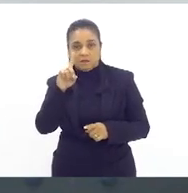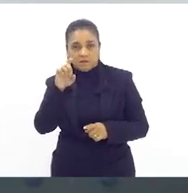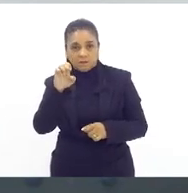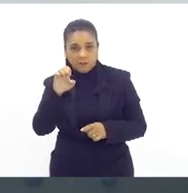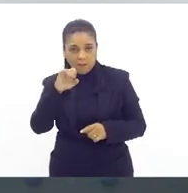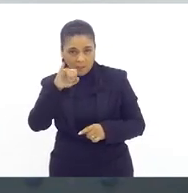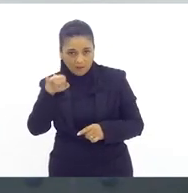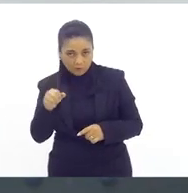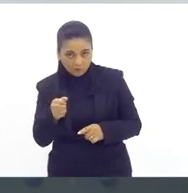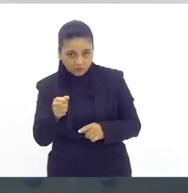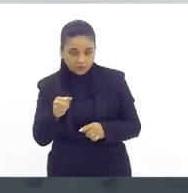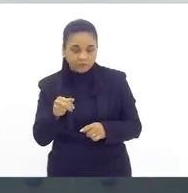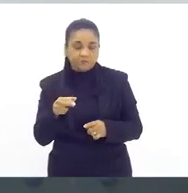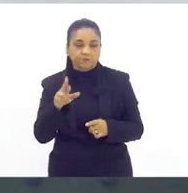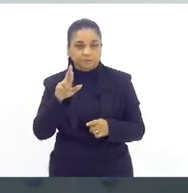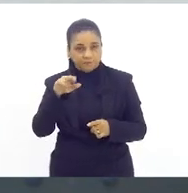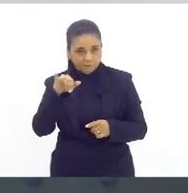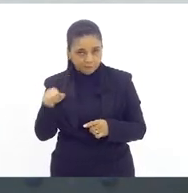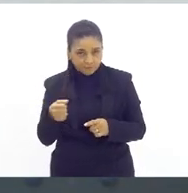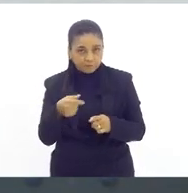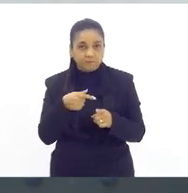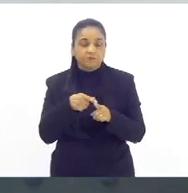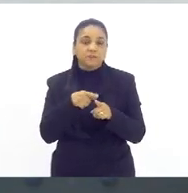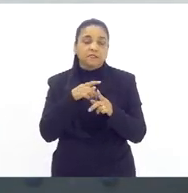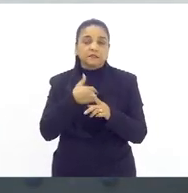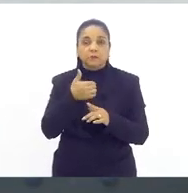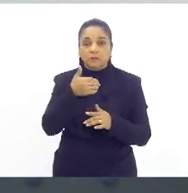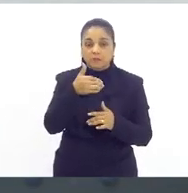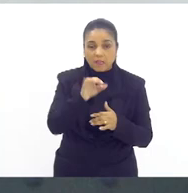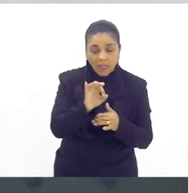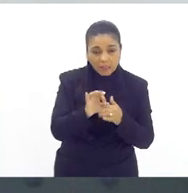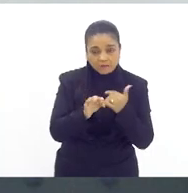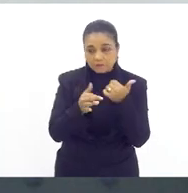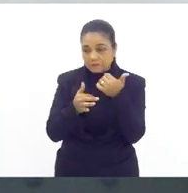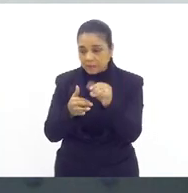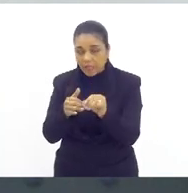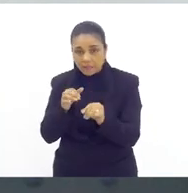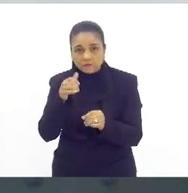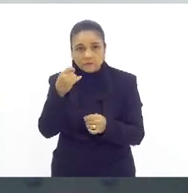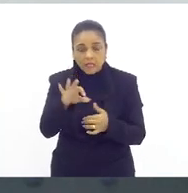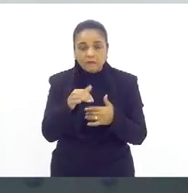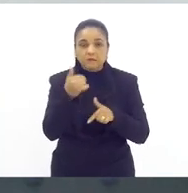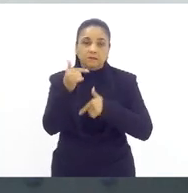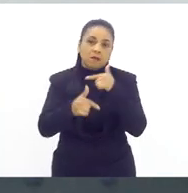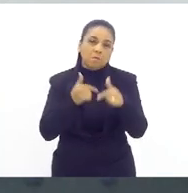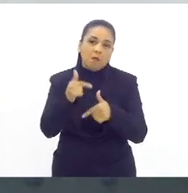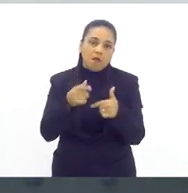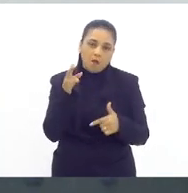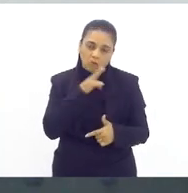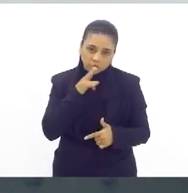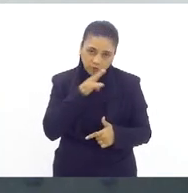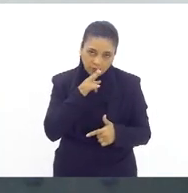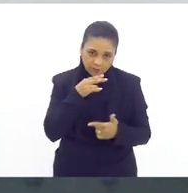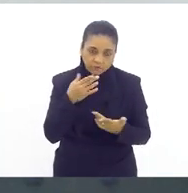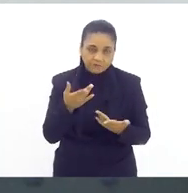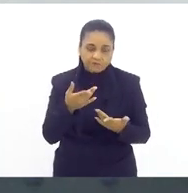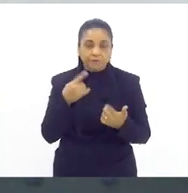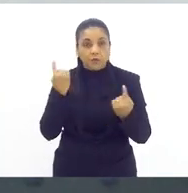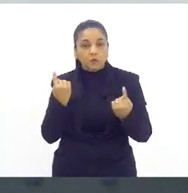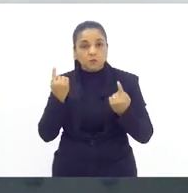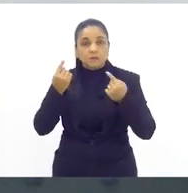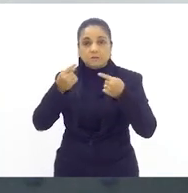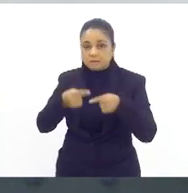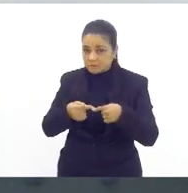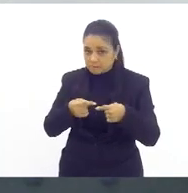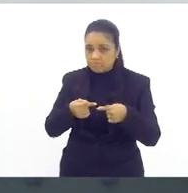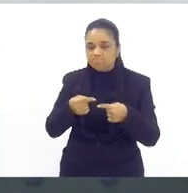apontar caminho aparecem mais 10 situações de igual ou maior urgência Então os desafios são